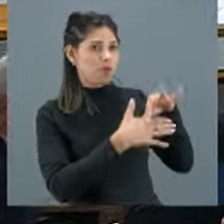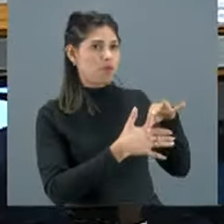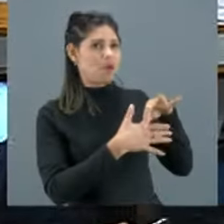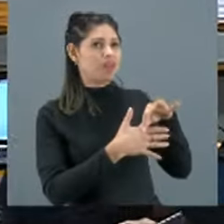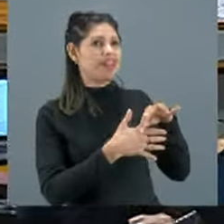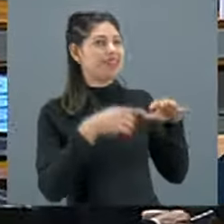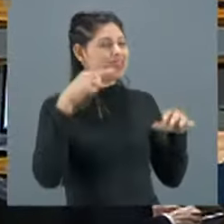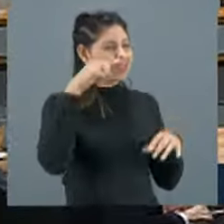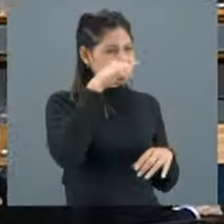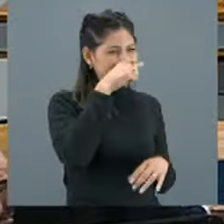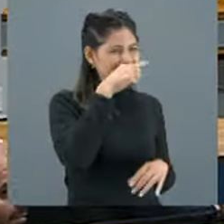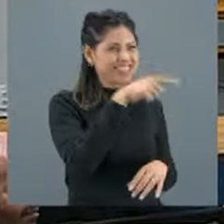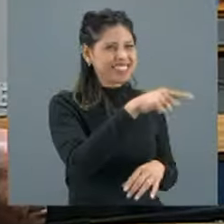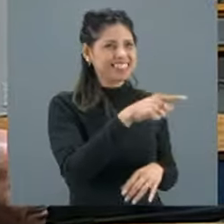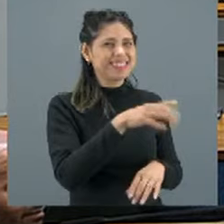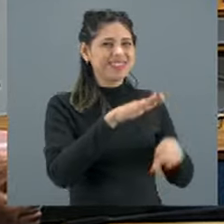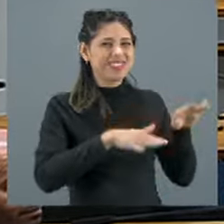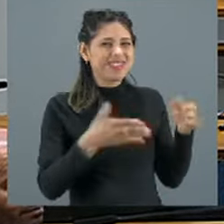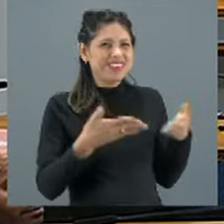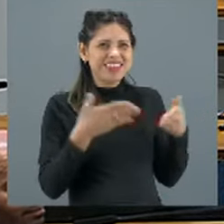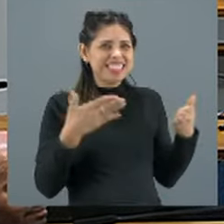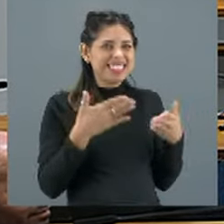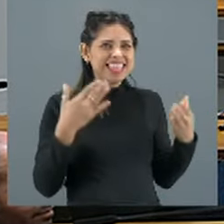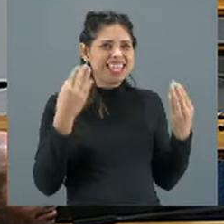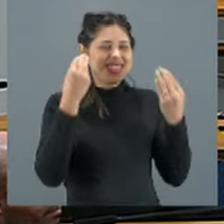pintado para a guerra, mas foi um dos primeiros aqui.